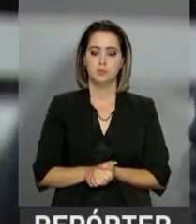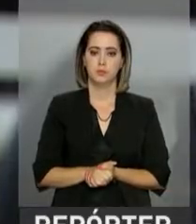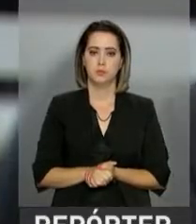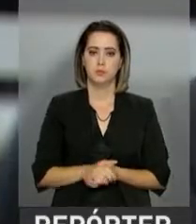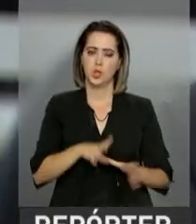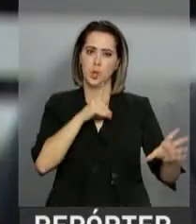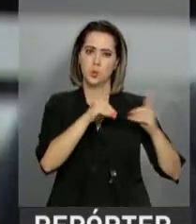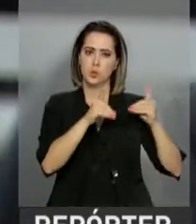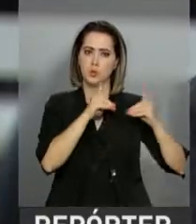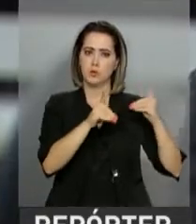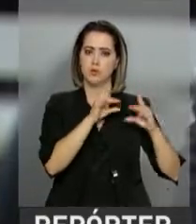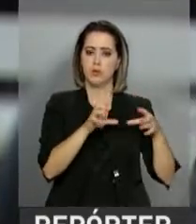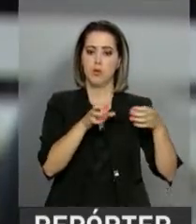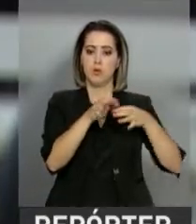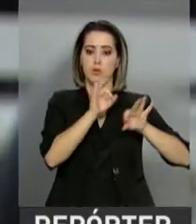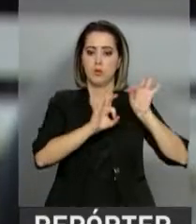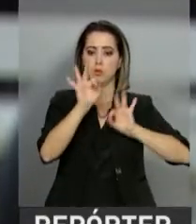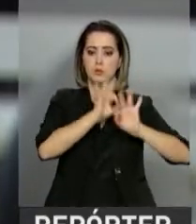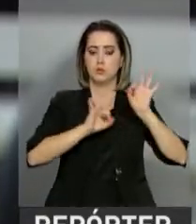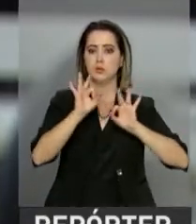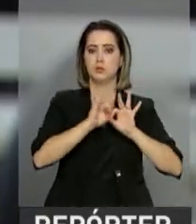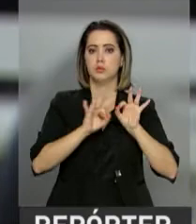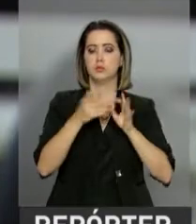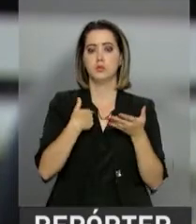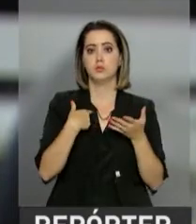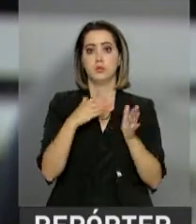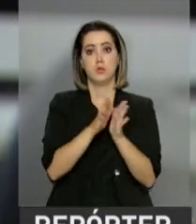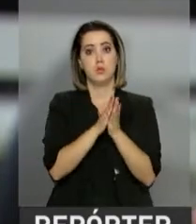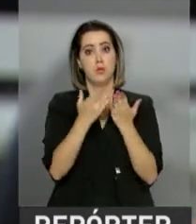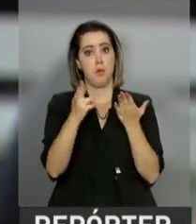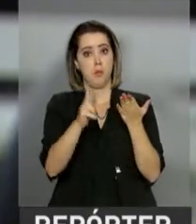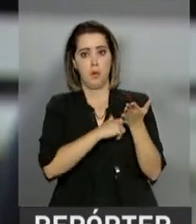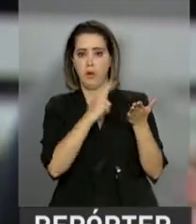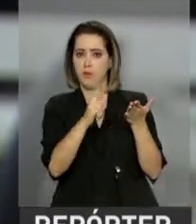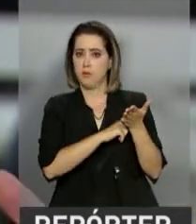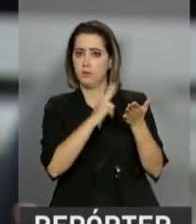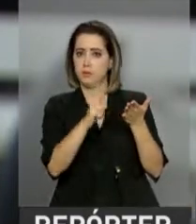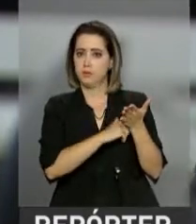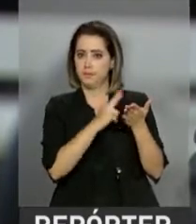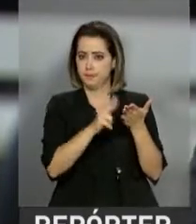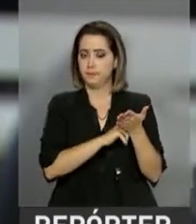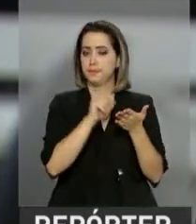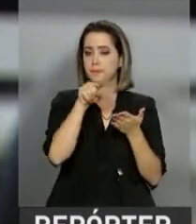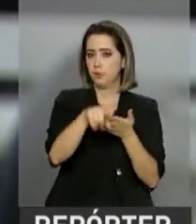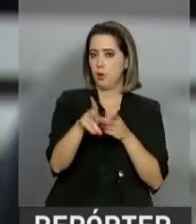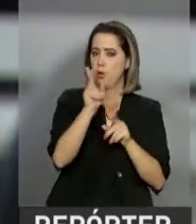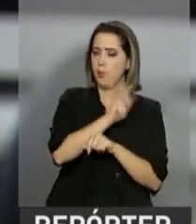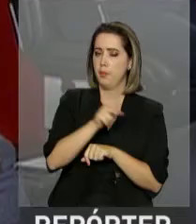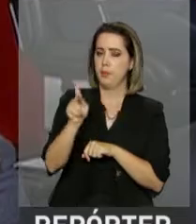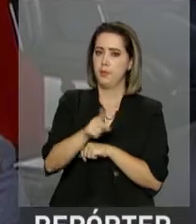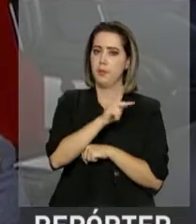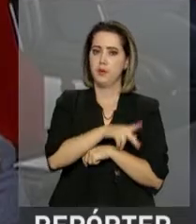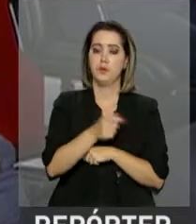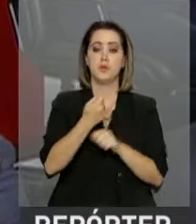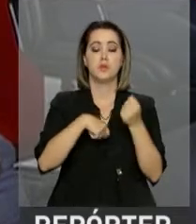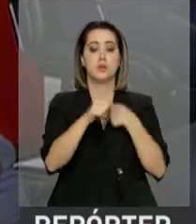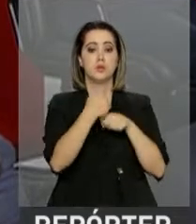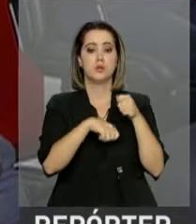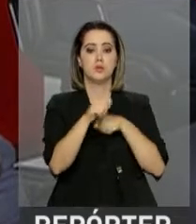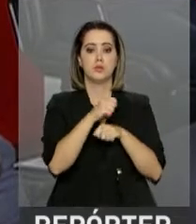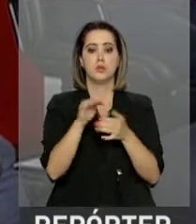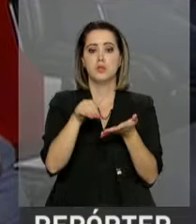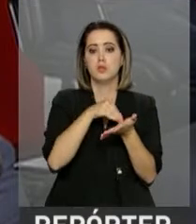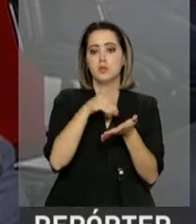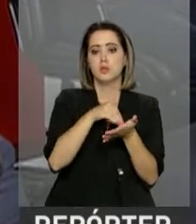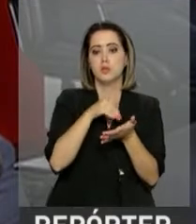O debate organizado pela editora de uma das revistas de maior circulação do país reuniu professores, economistas e os secretários de